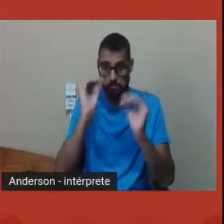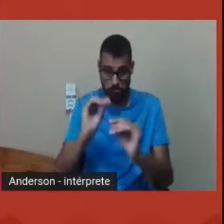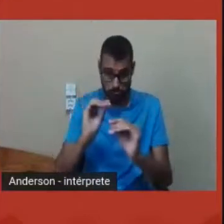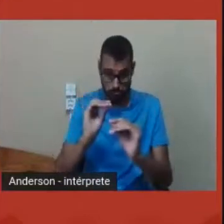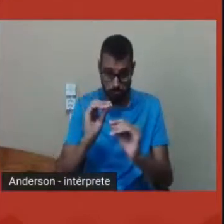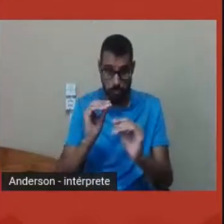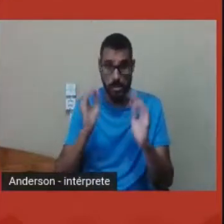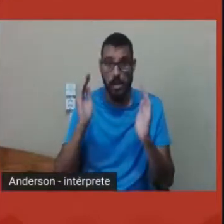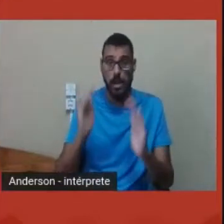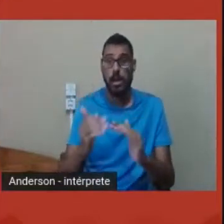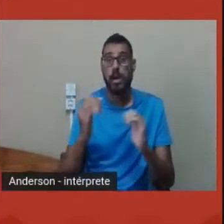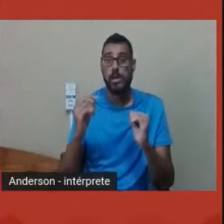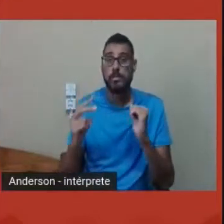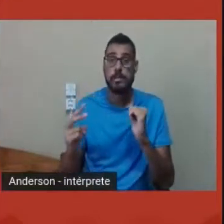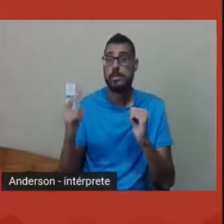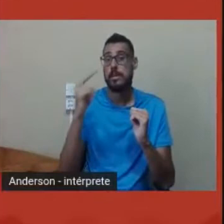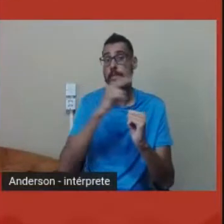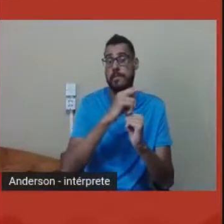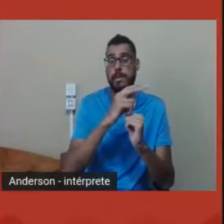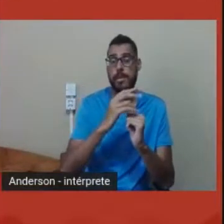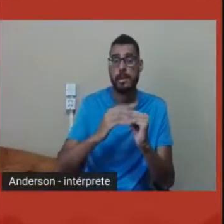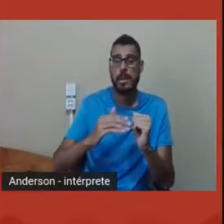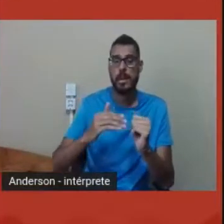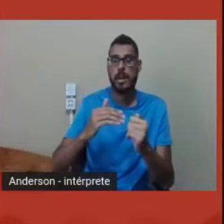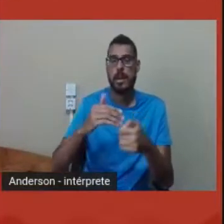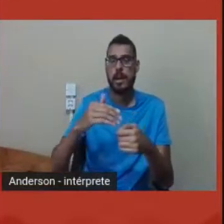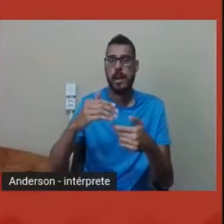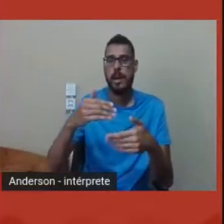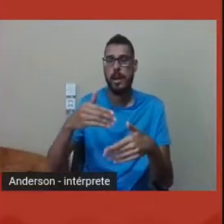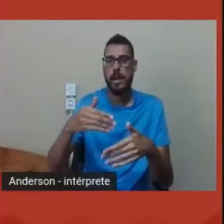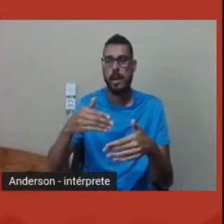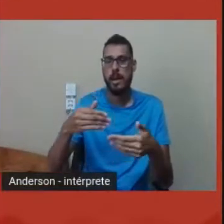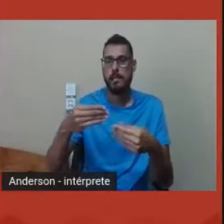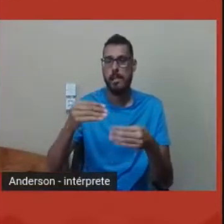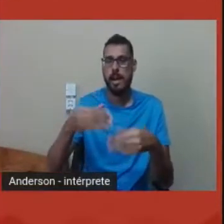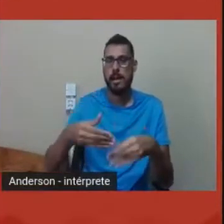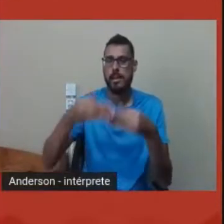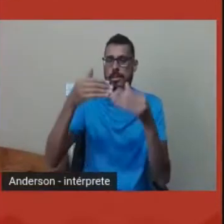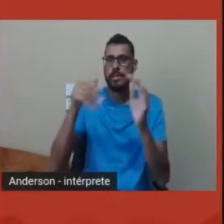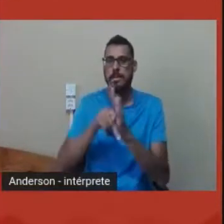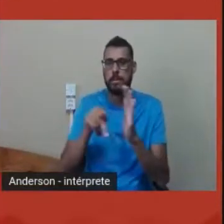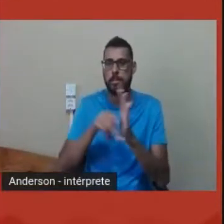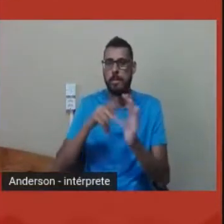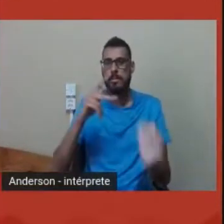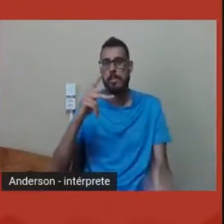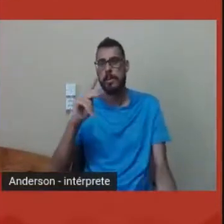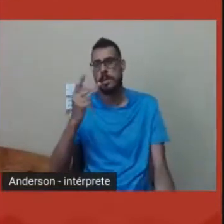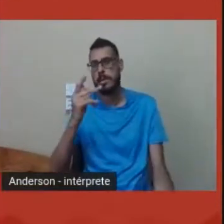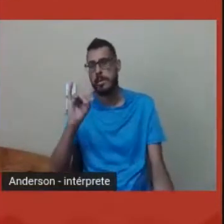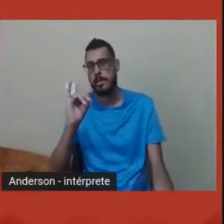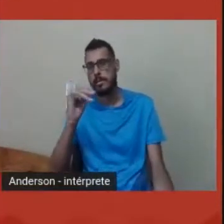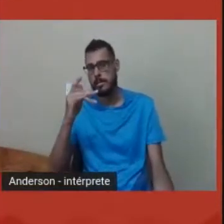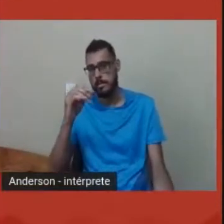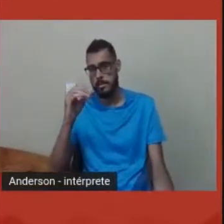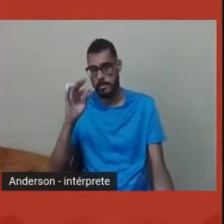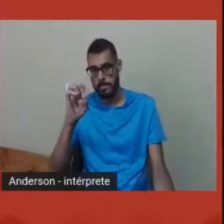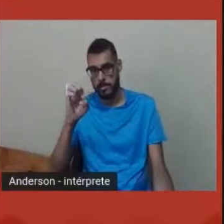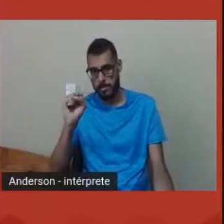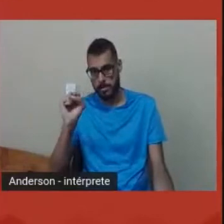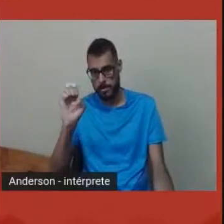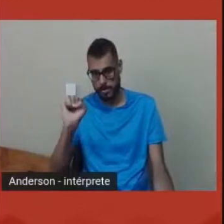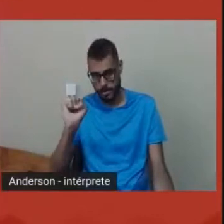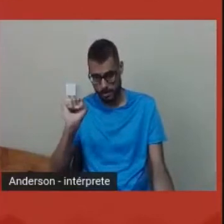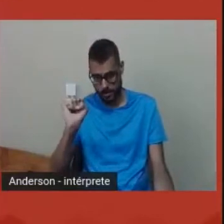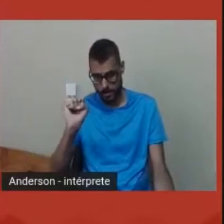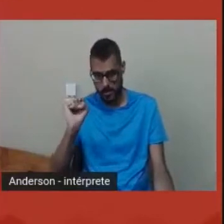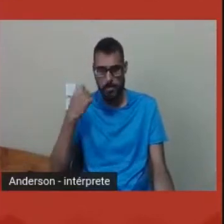para a página das hipóteses, né, pessoal? A gente fez essas reflexões aqui sobre as características de